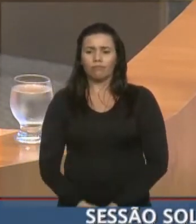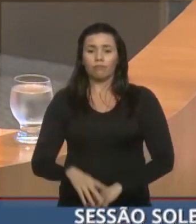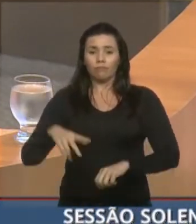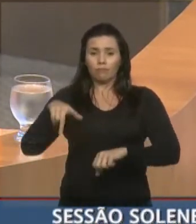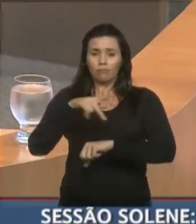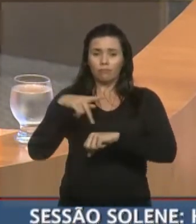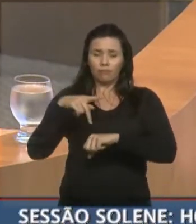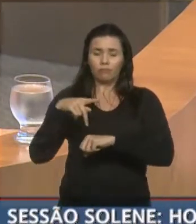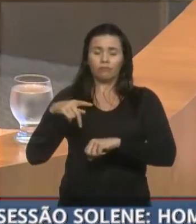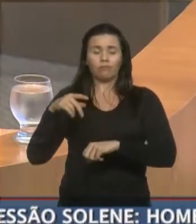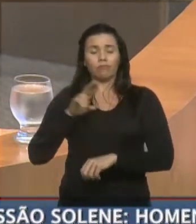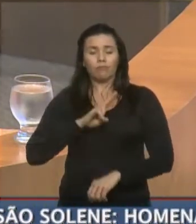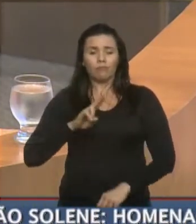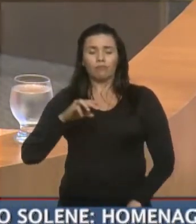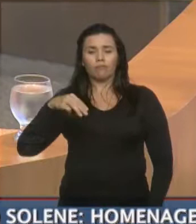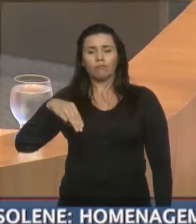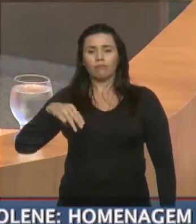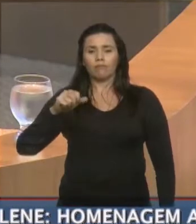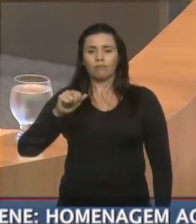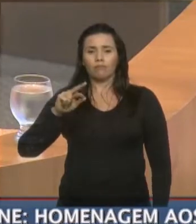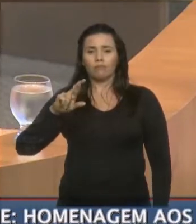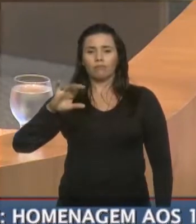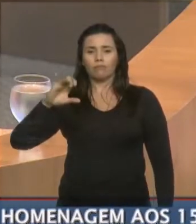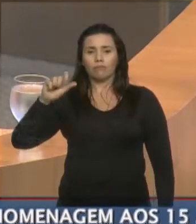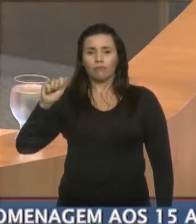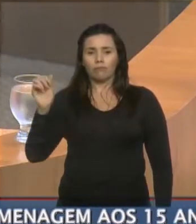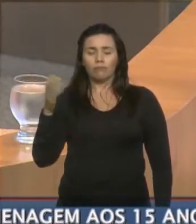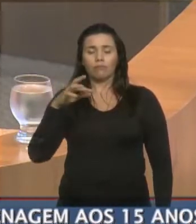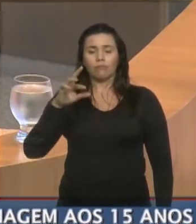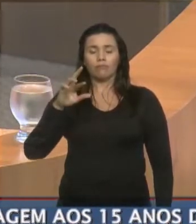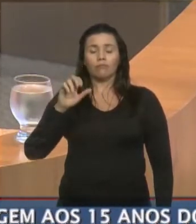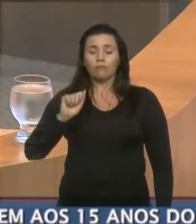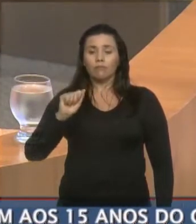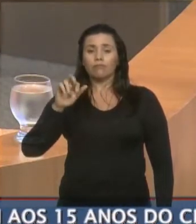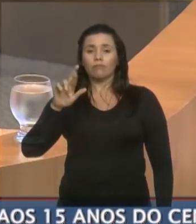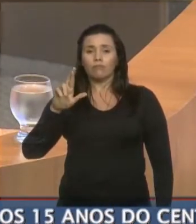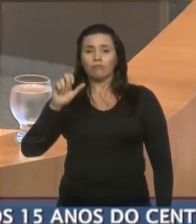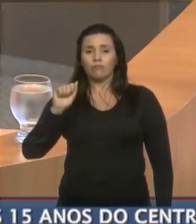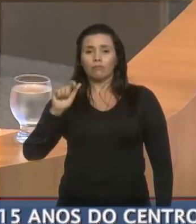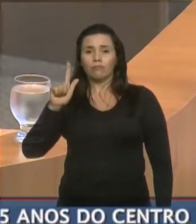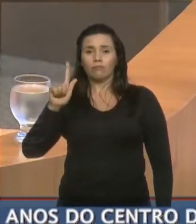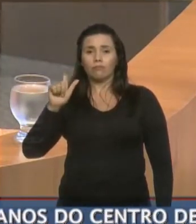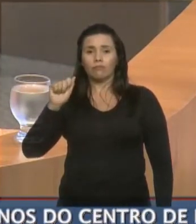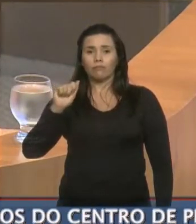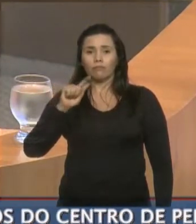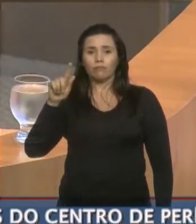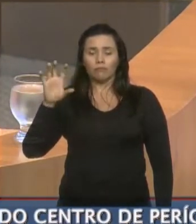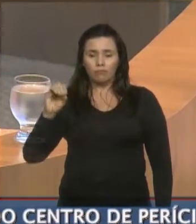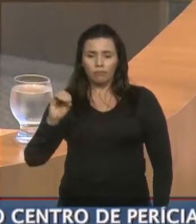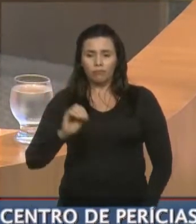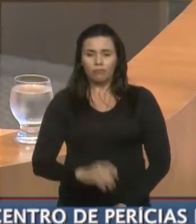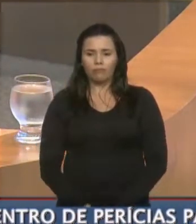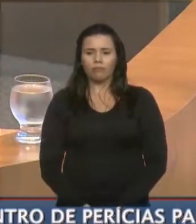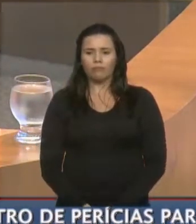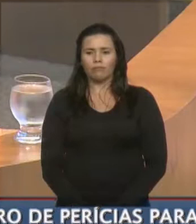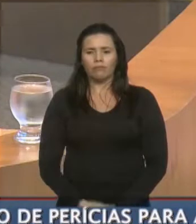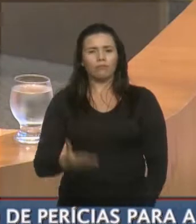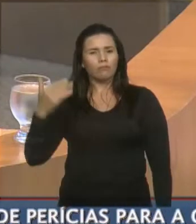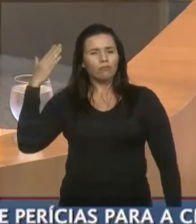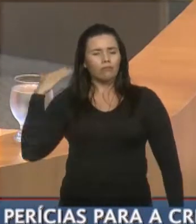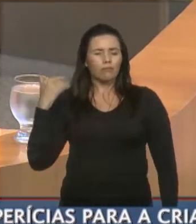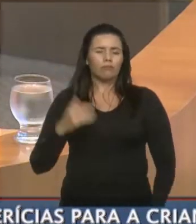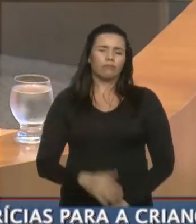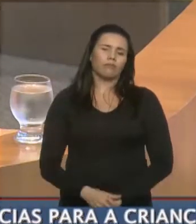Aragão, nasceu de uma triste experiência vivenciada pela sociedade maranhense entre as décadas de 90 e